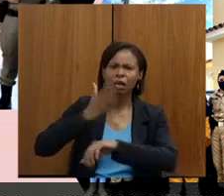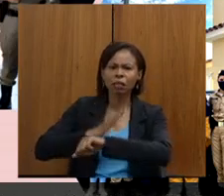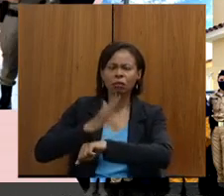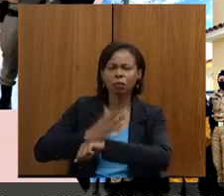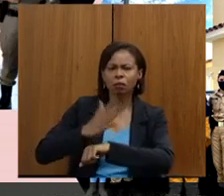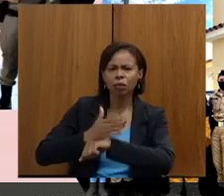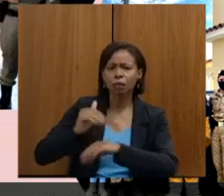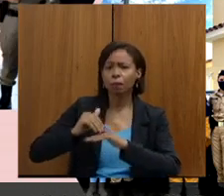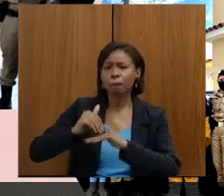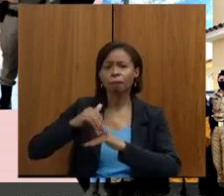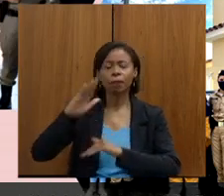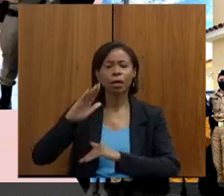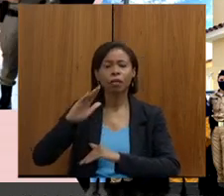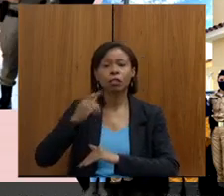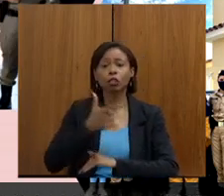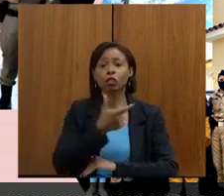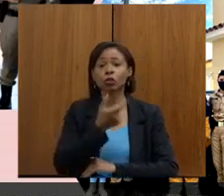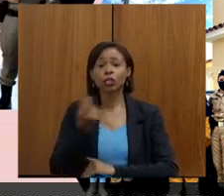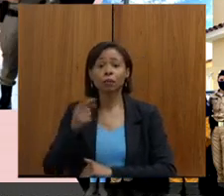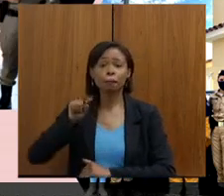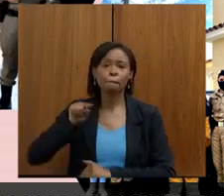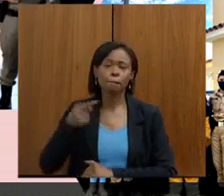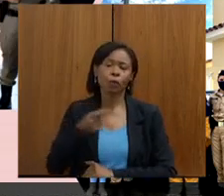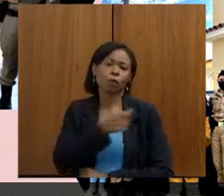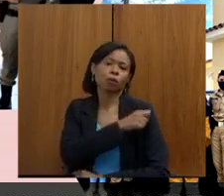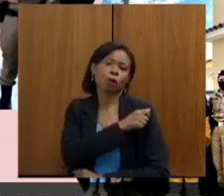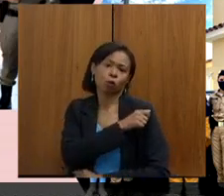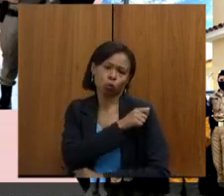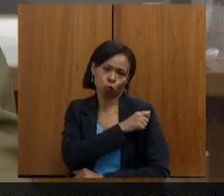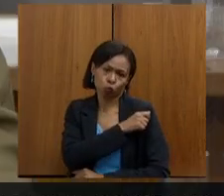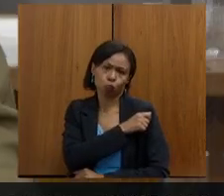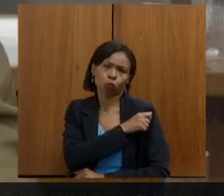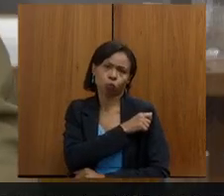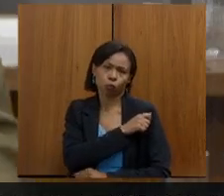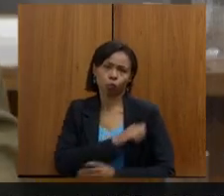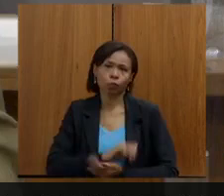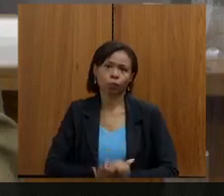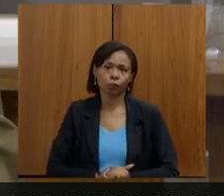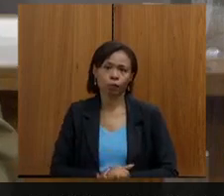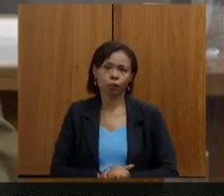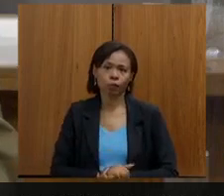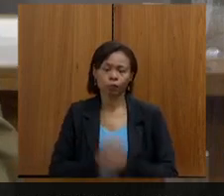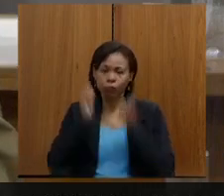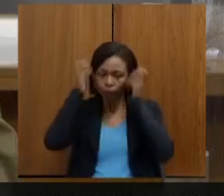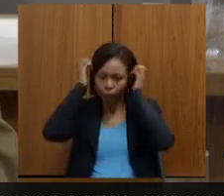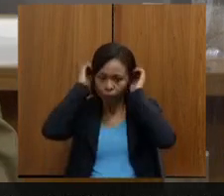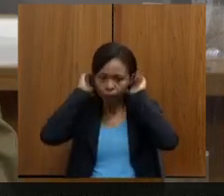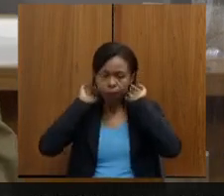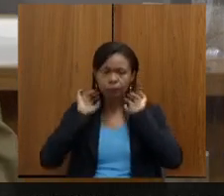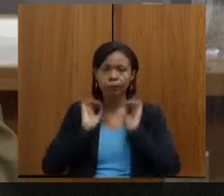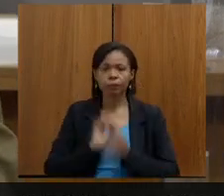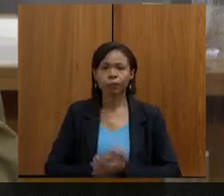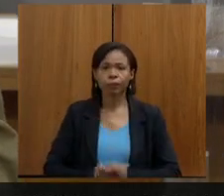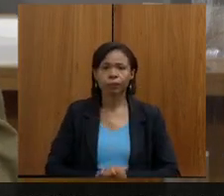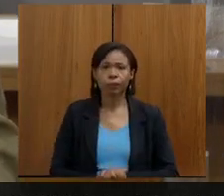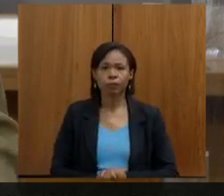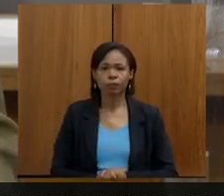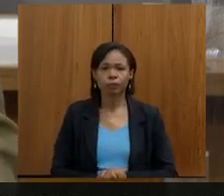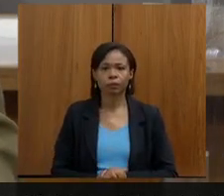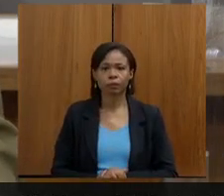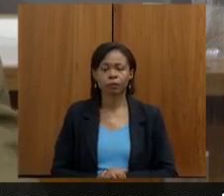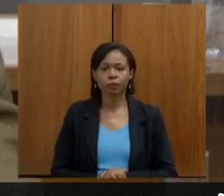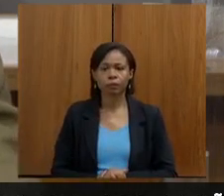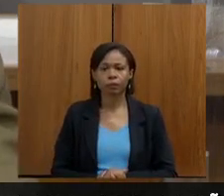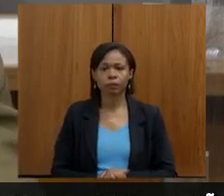200 200 200 mil alunos matriculados em e pode seguir por favor